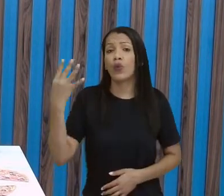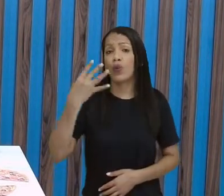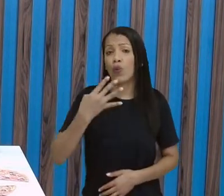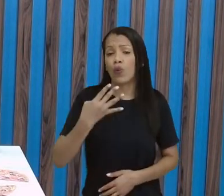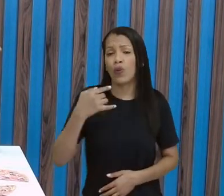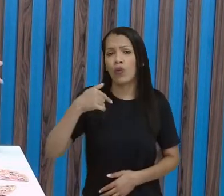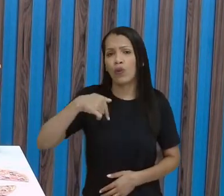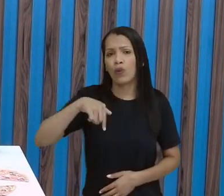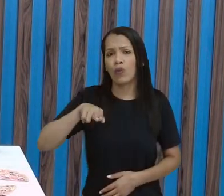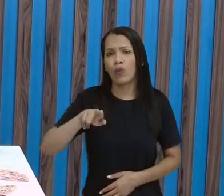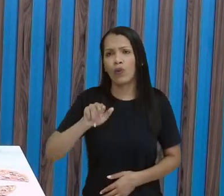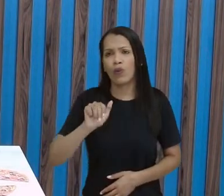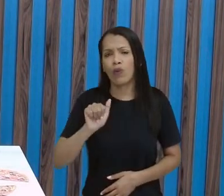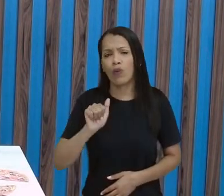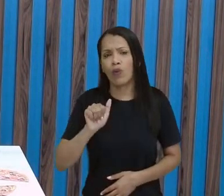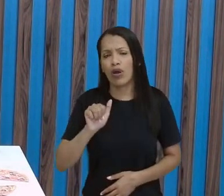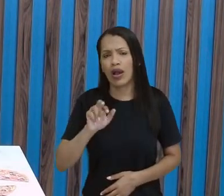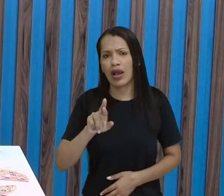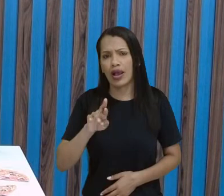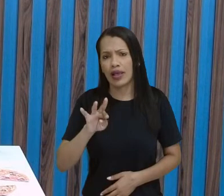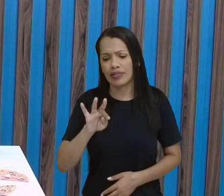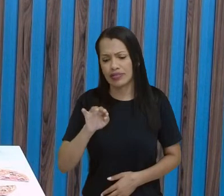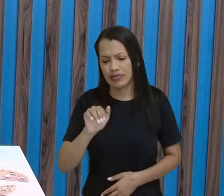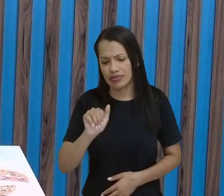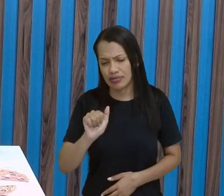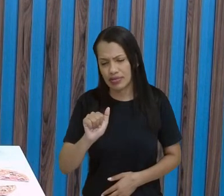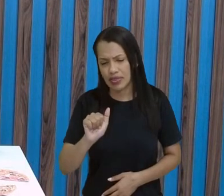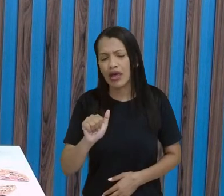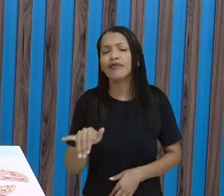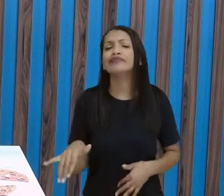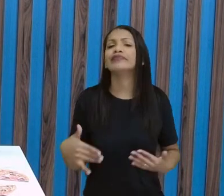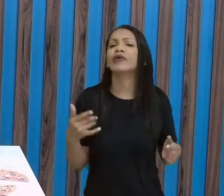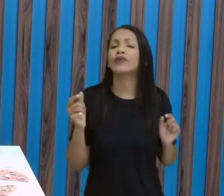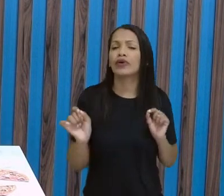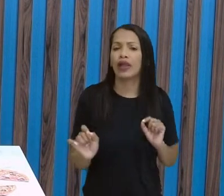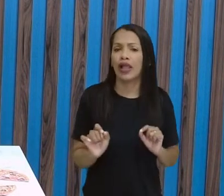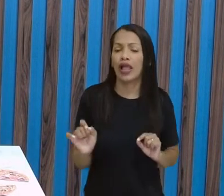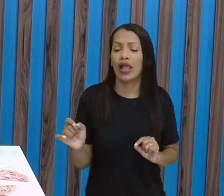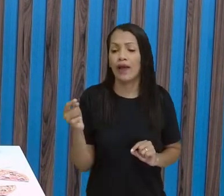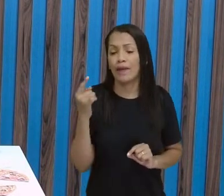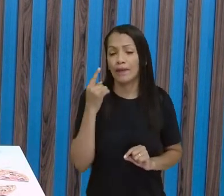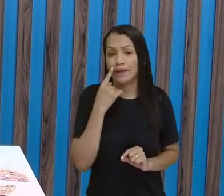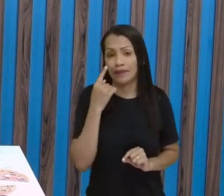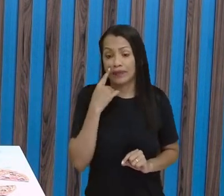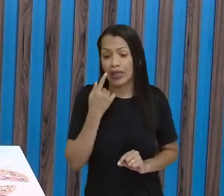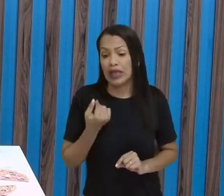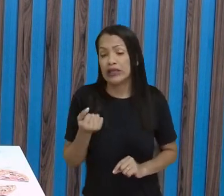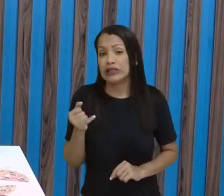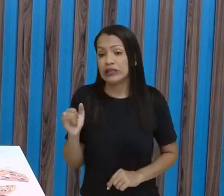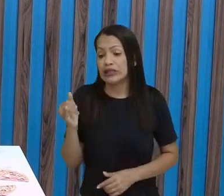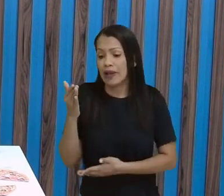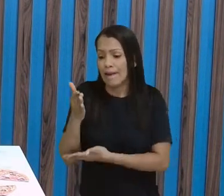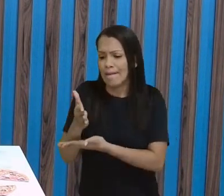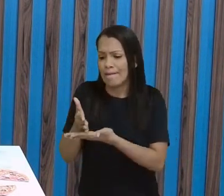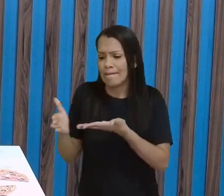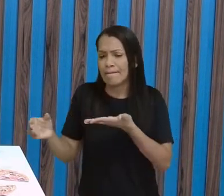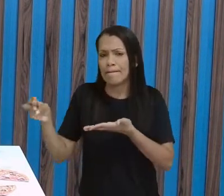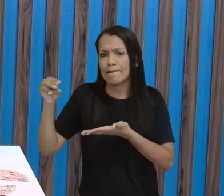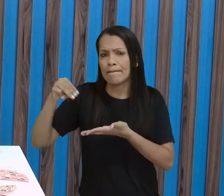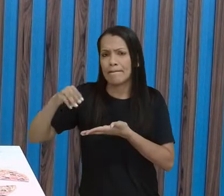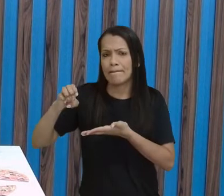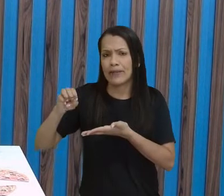o que, que a gente vai fazer? Se a metade eu estou dividindo por 2, a terça parte eu estou dividindo por 3,